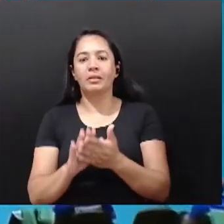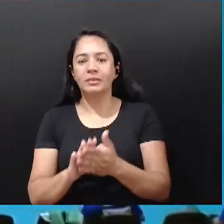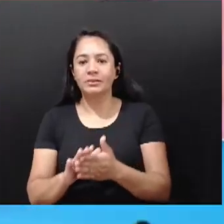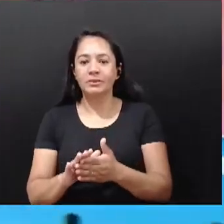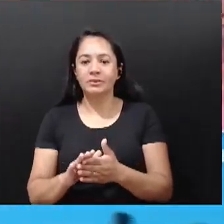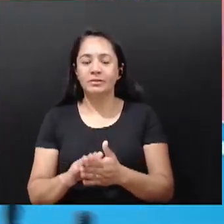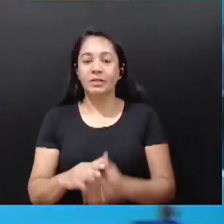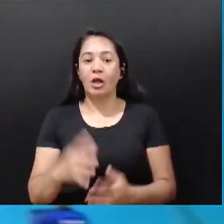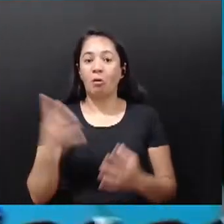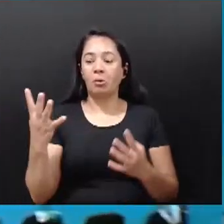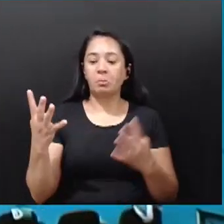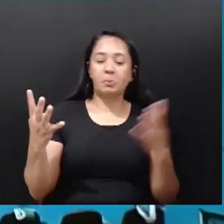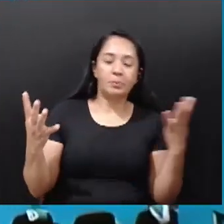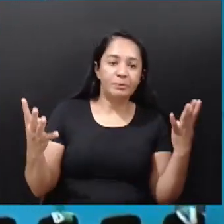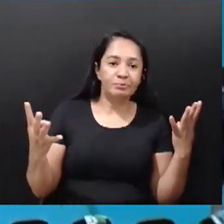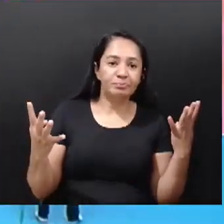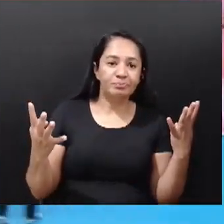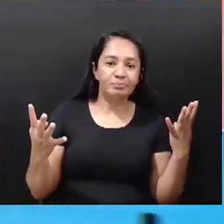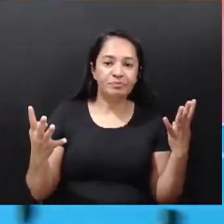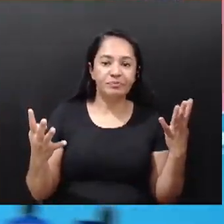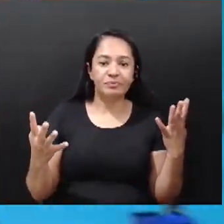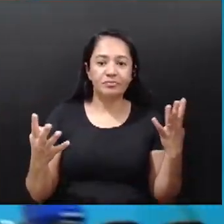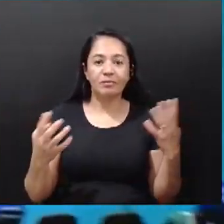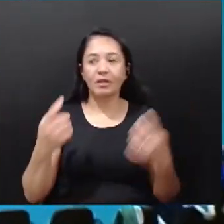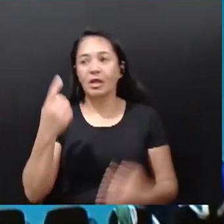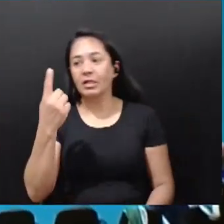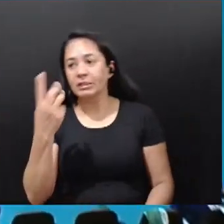4-4, 13-13,